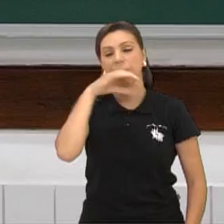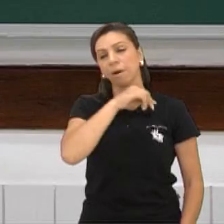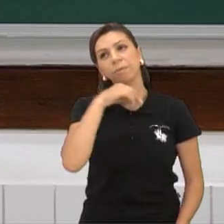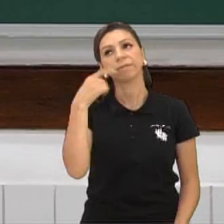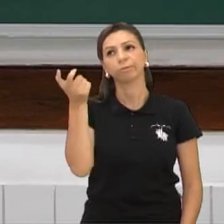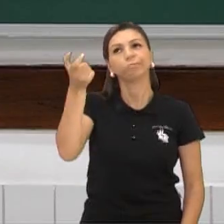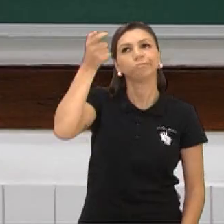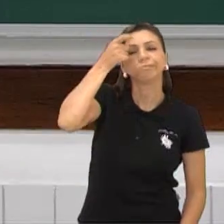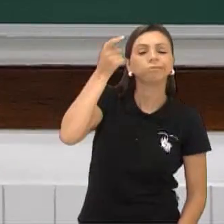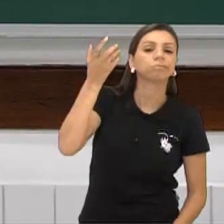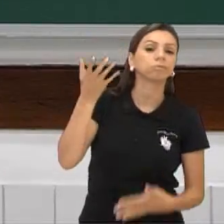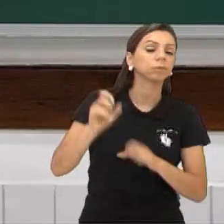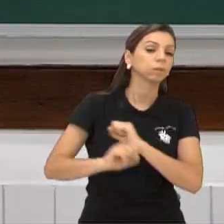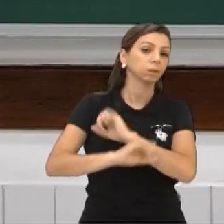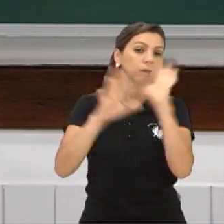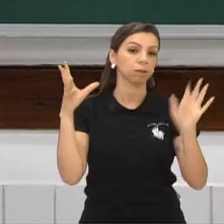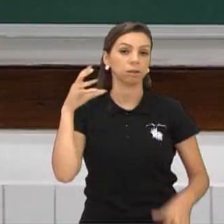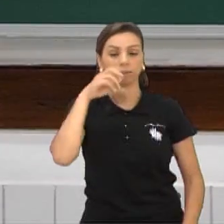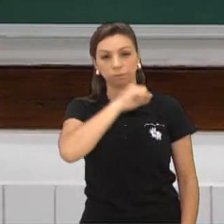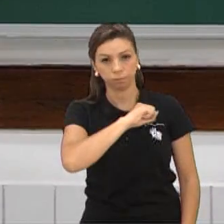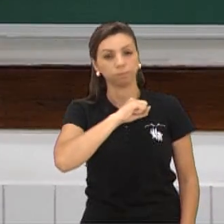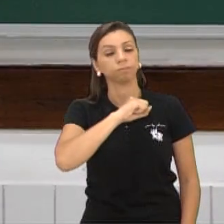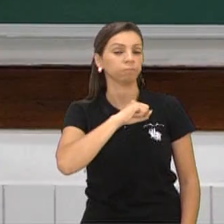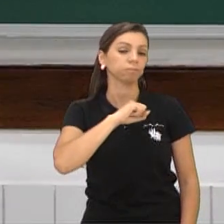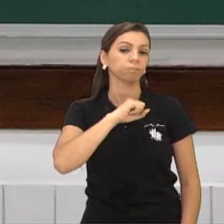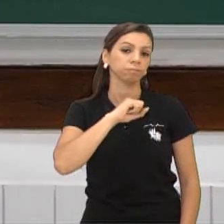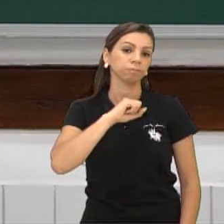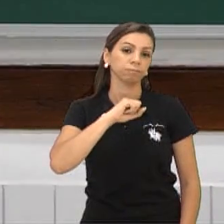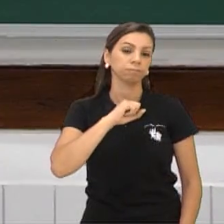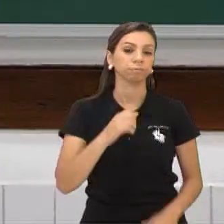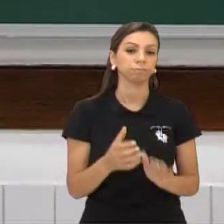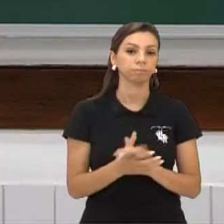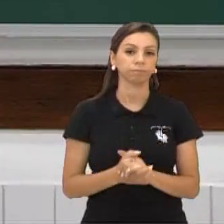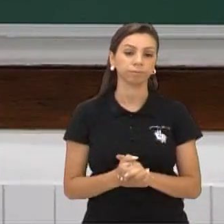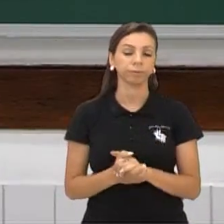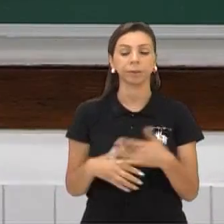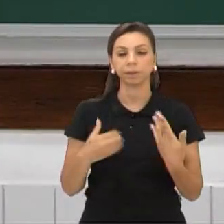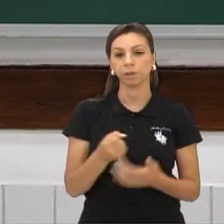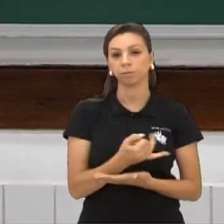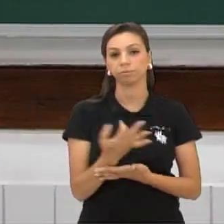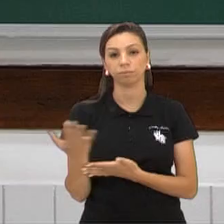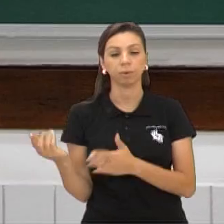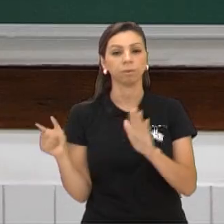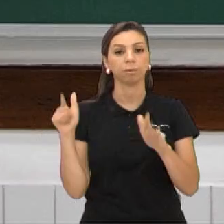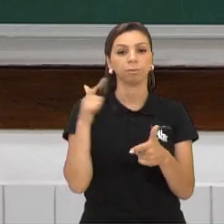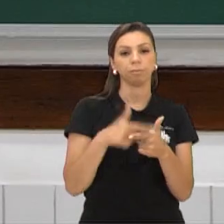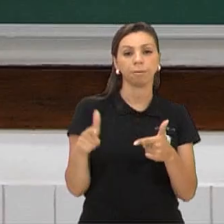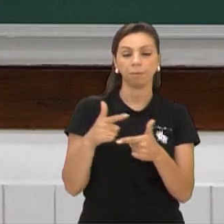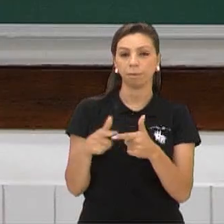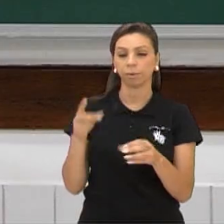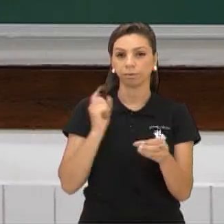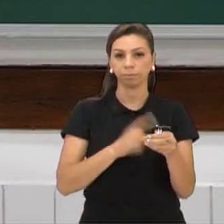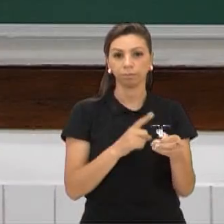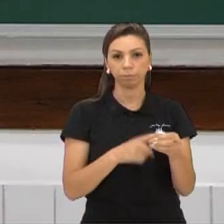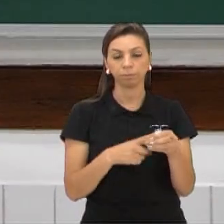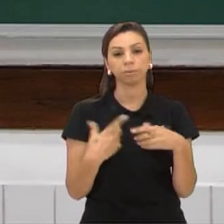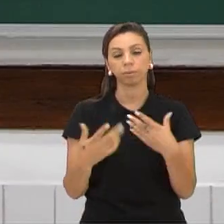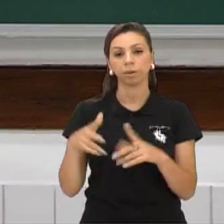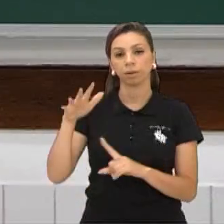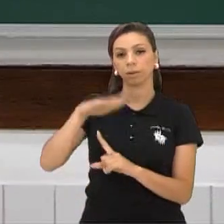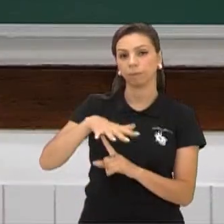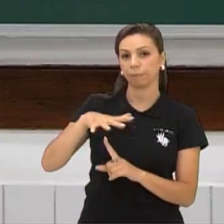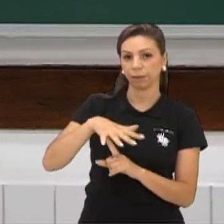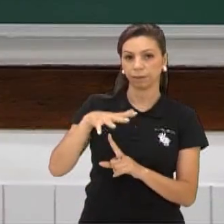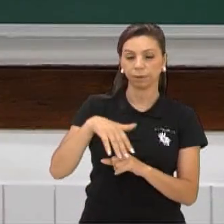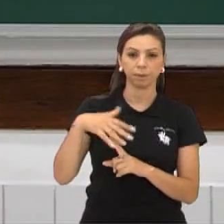noção rápida e clara, espero a vocês, de alguns problemas urbanos dos nossos municípios